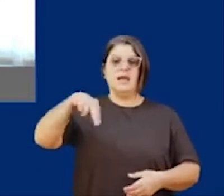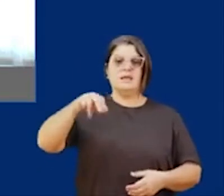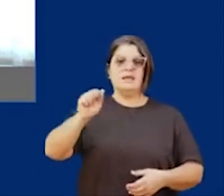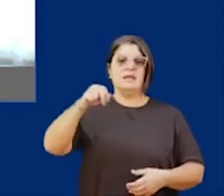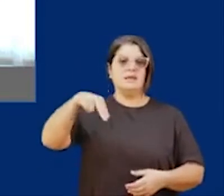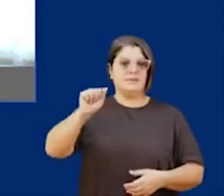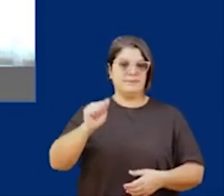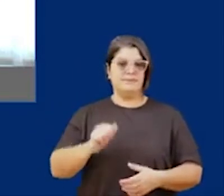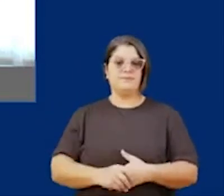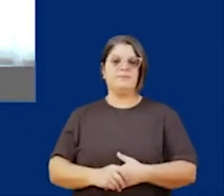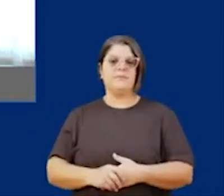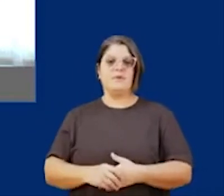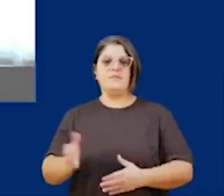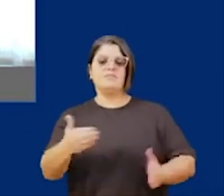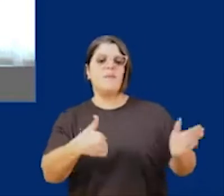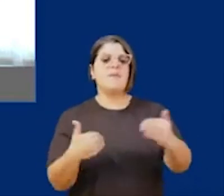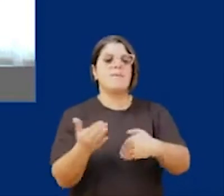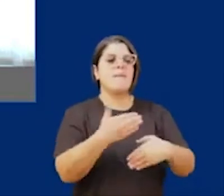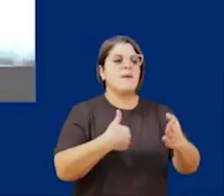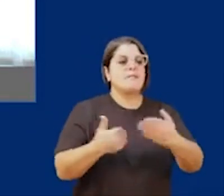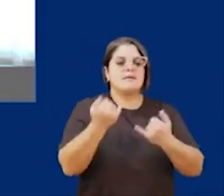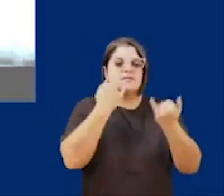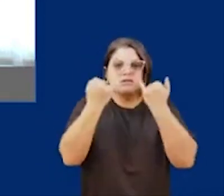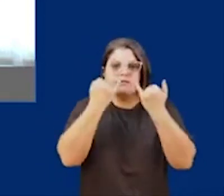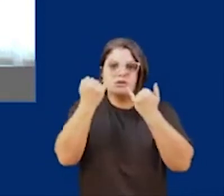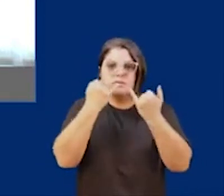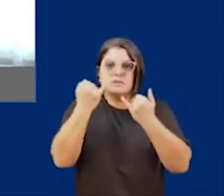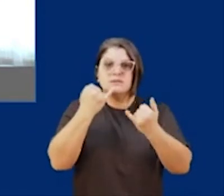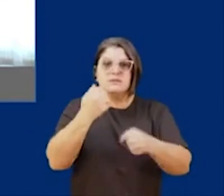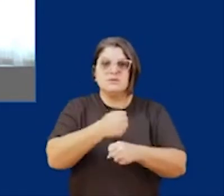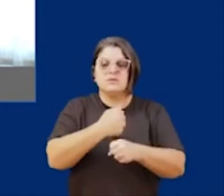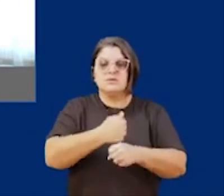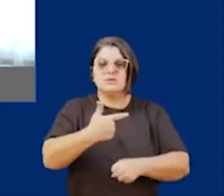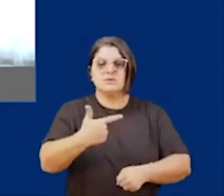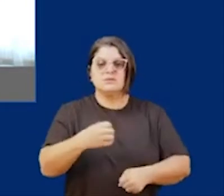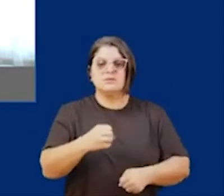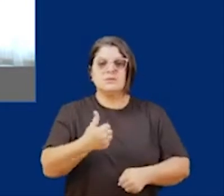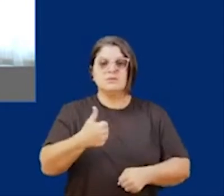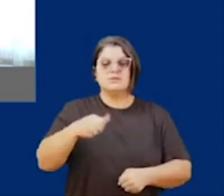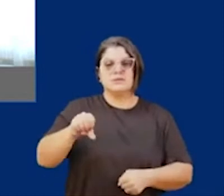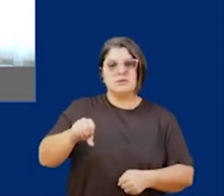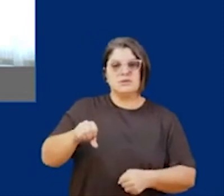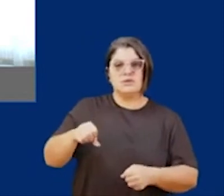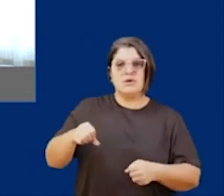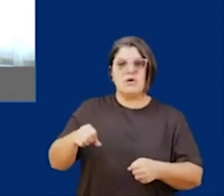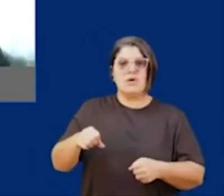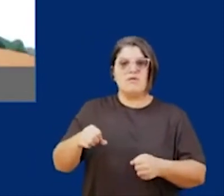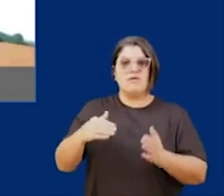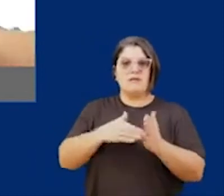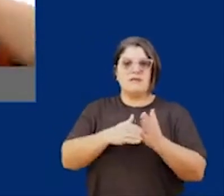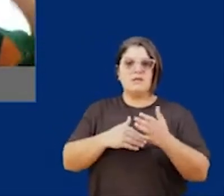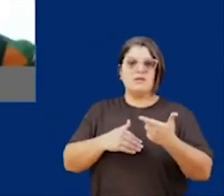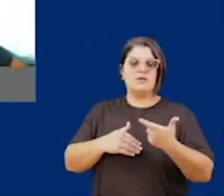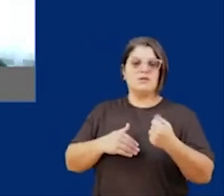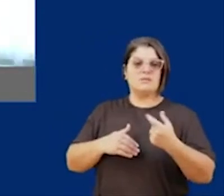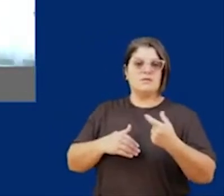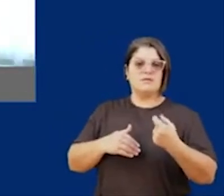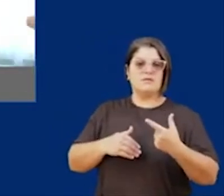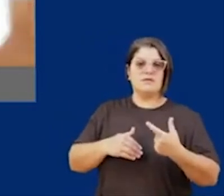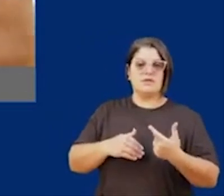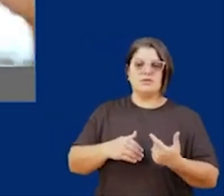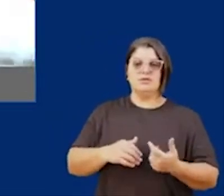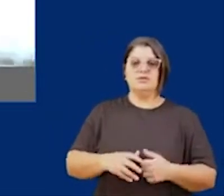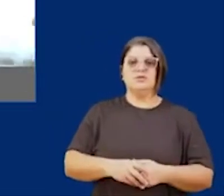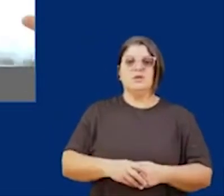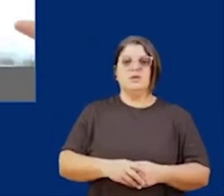coletou dados durante 2019 e o comecinho de 2020 e tivemos que interromper o finalzinho da pesquisa por causa da pandemia, mas a gente está com um retrato do